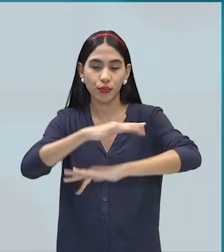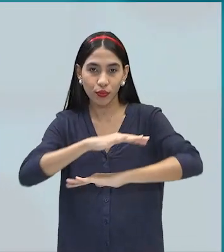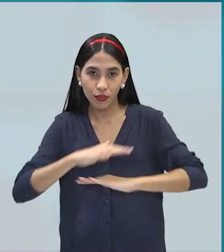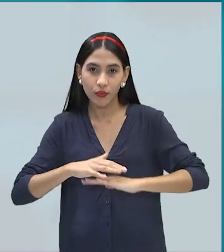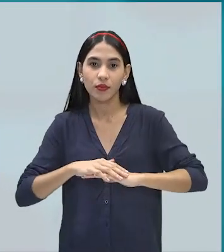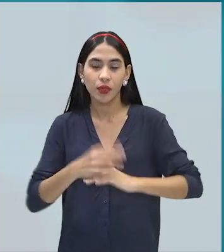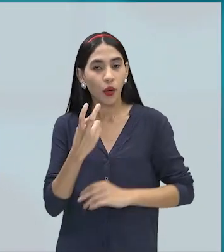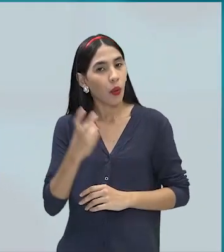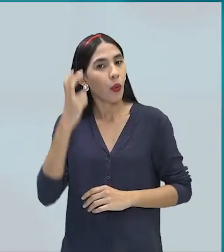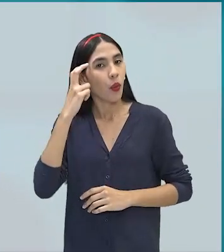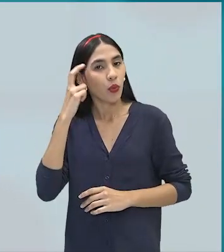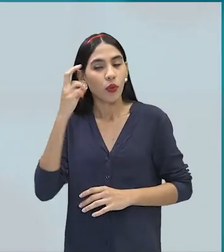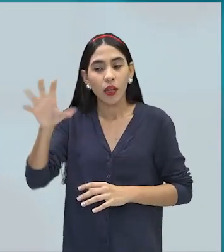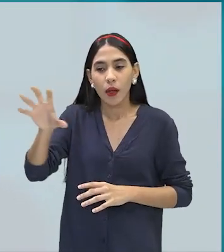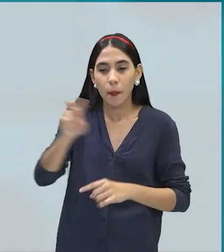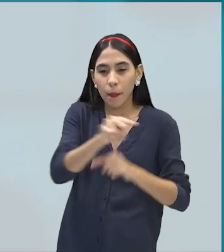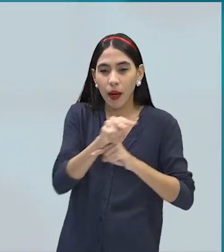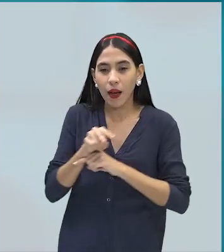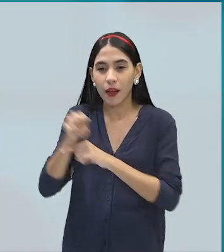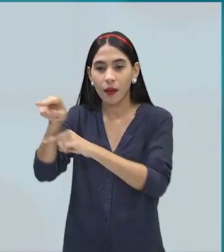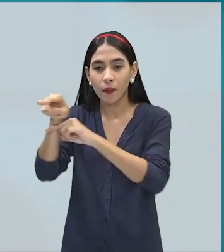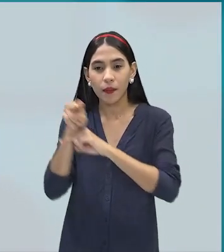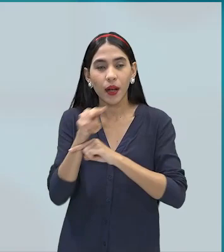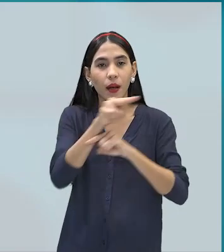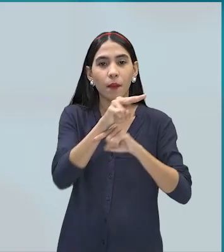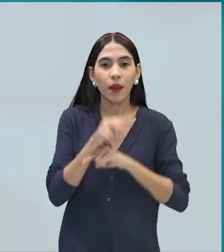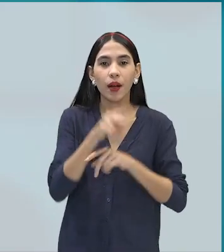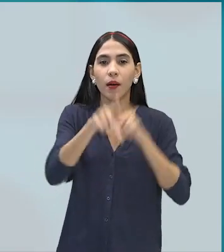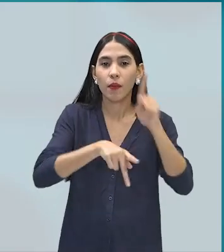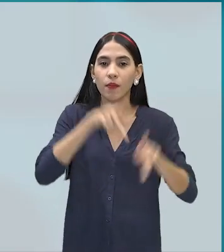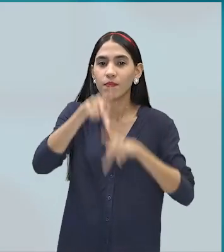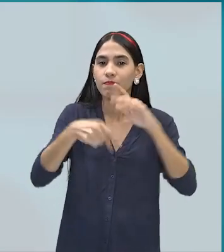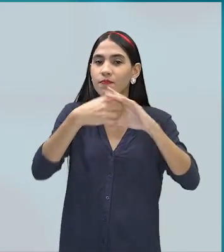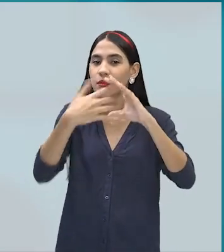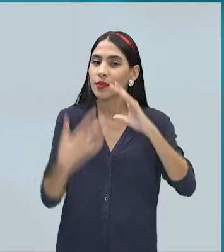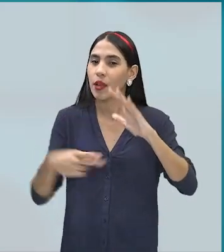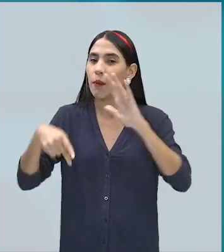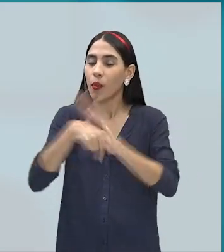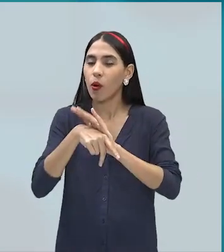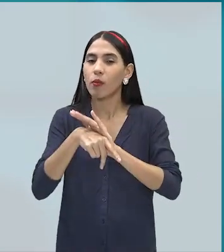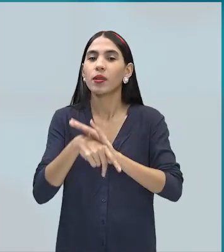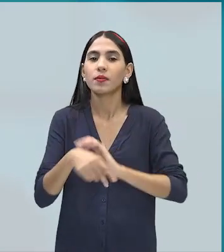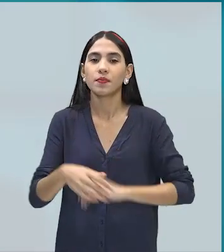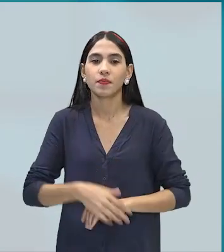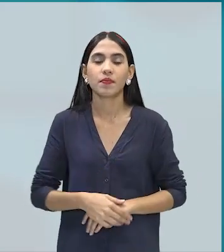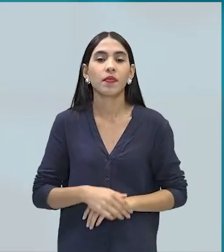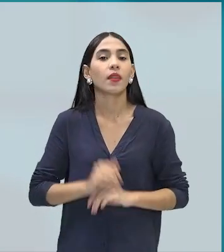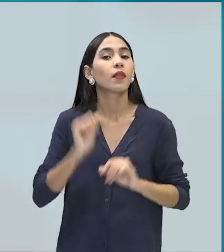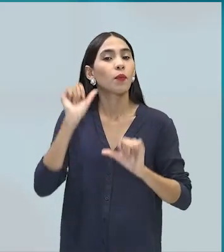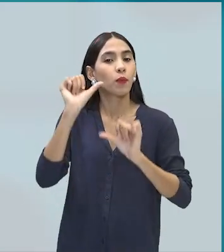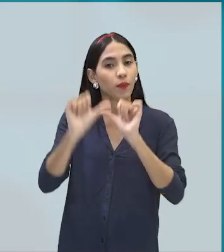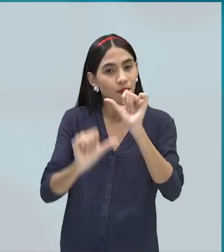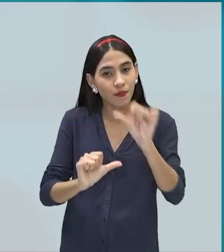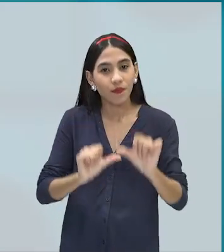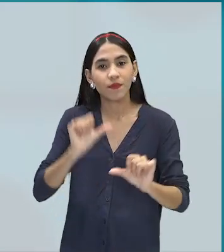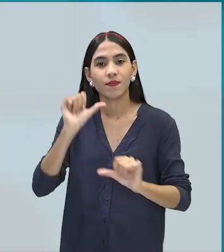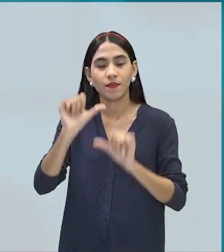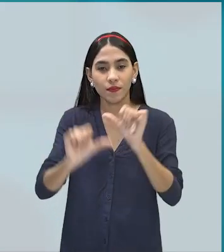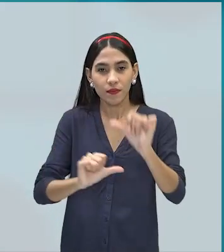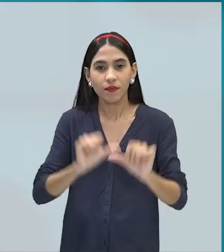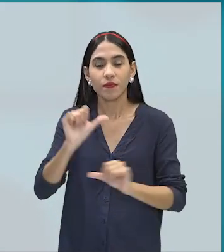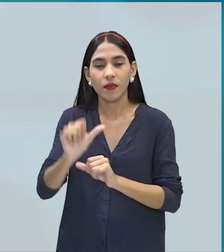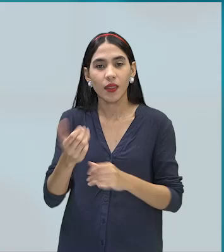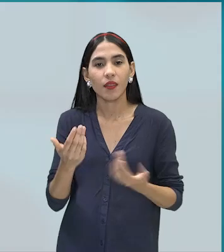a cultura e os elementos daquele povo, daquele local, certo? E aí vão sofrendo modificações